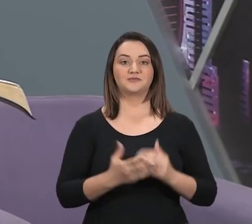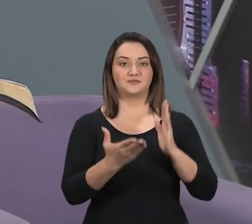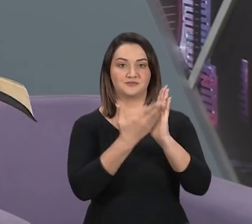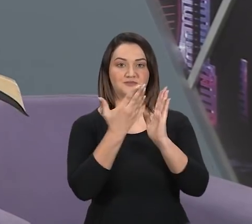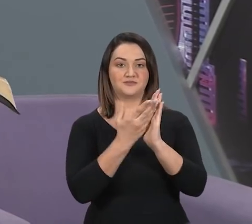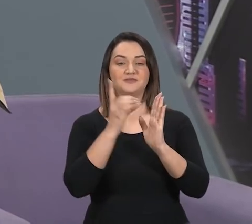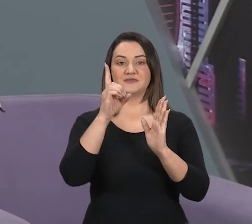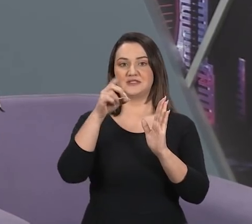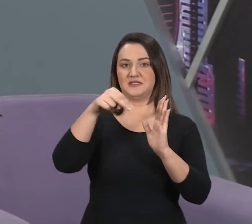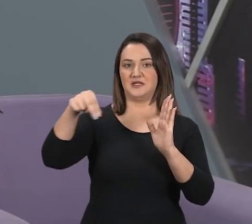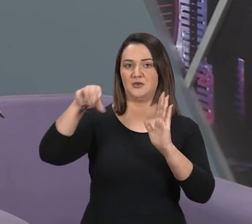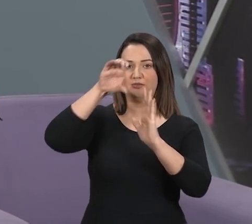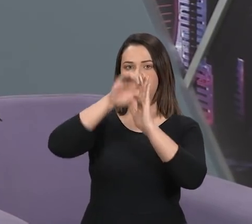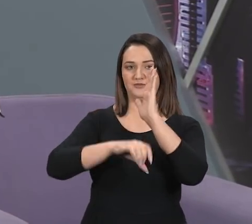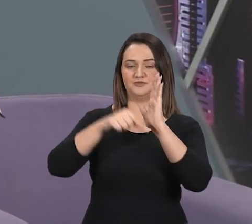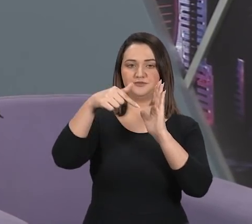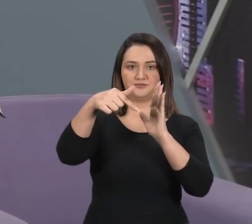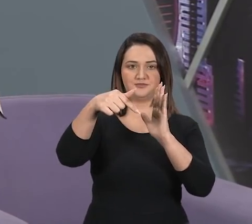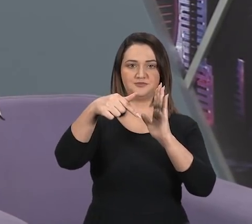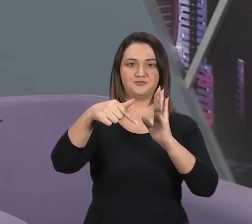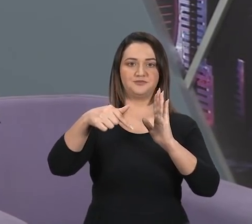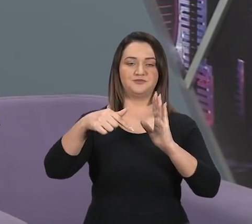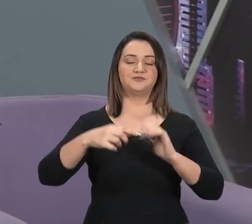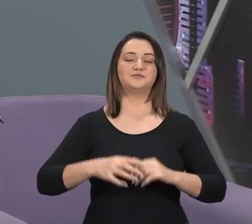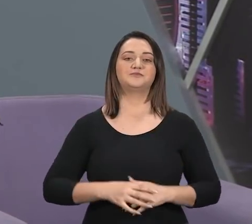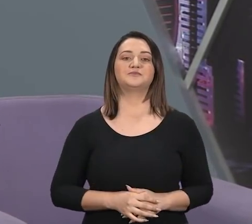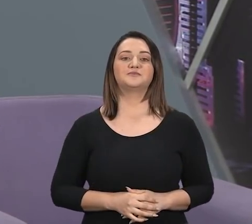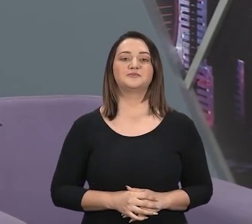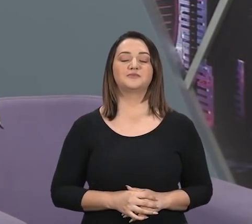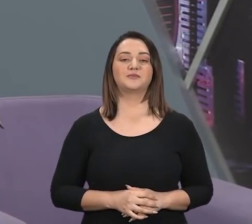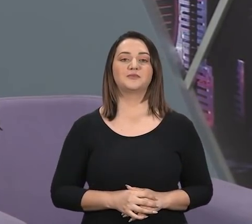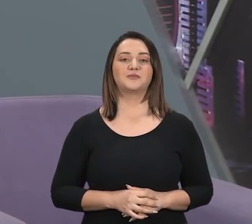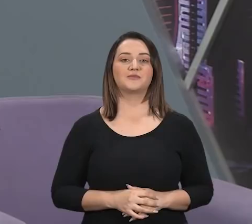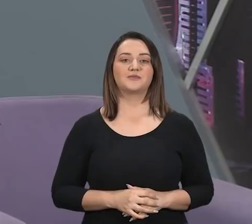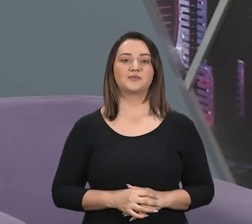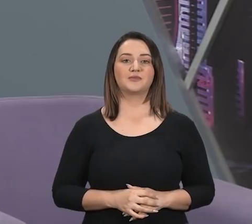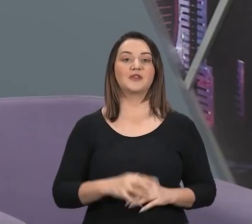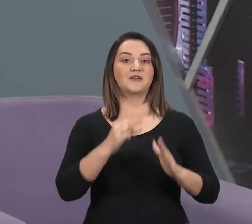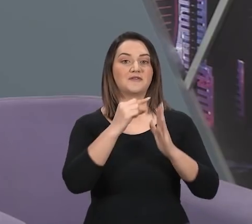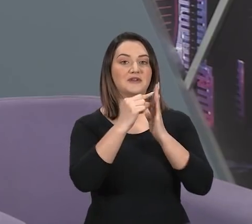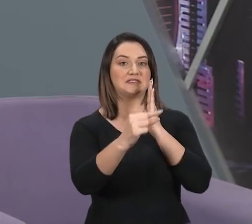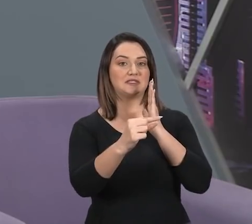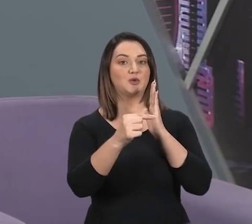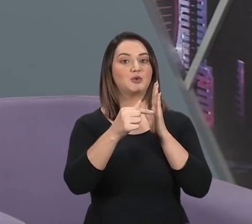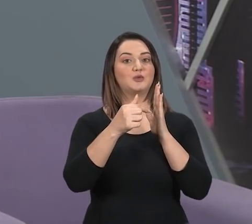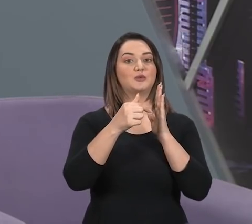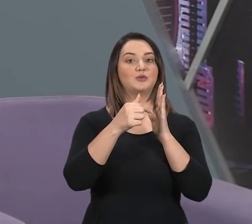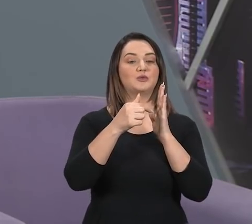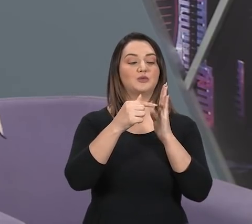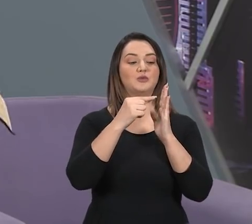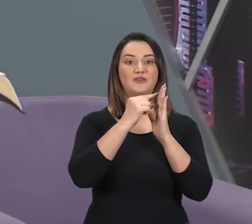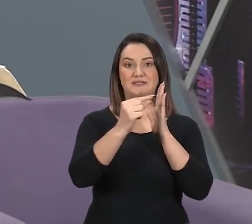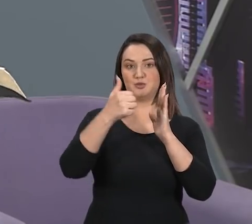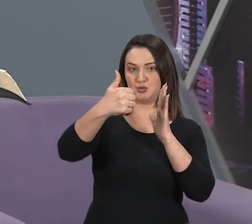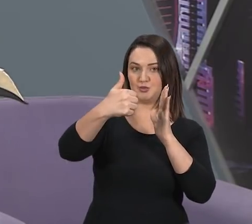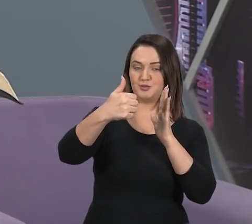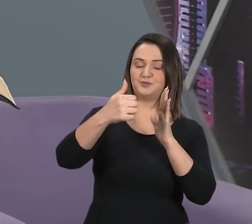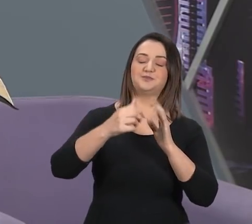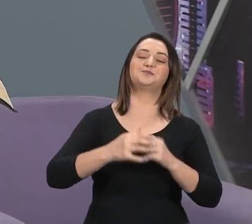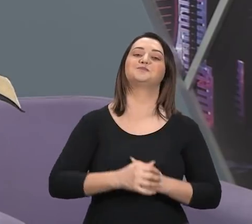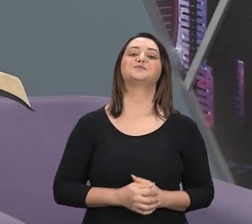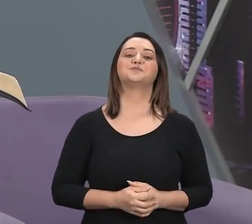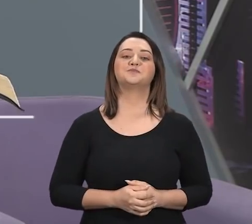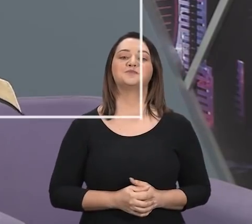vamos de novo, Daniel 7. Aqui está, capítulo 7, versículo número